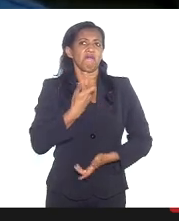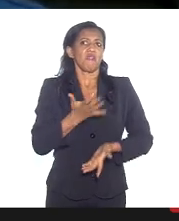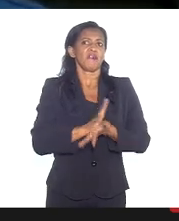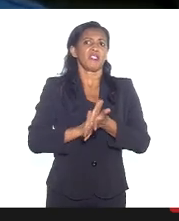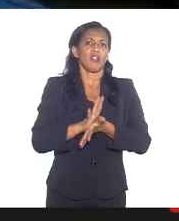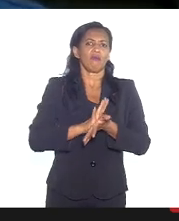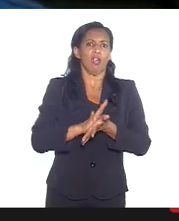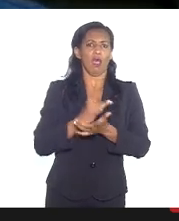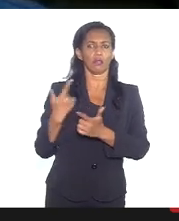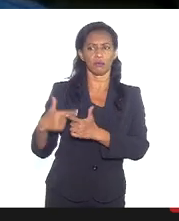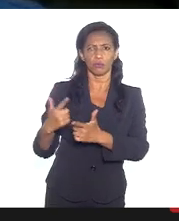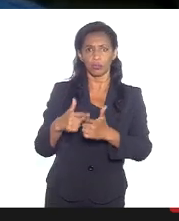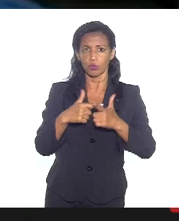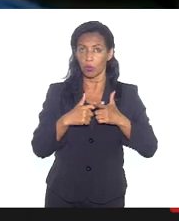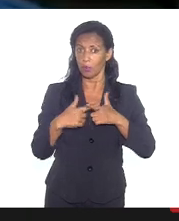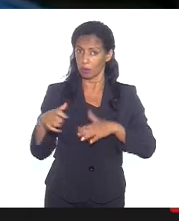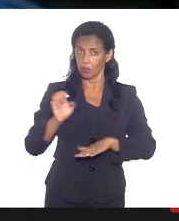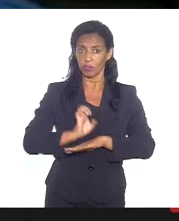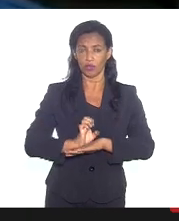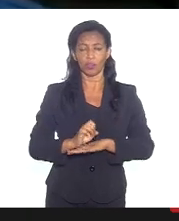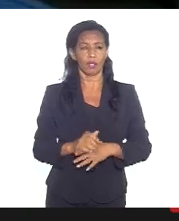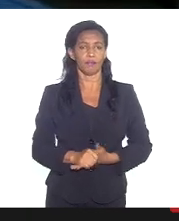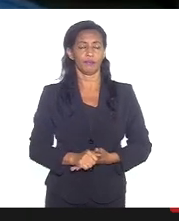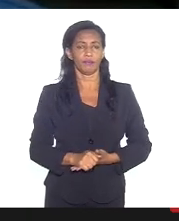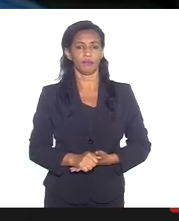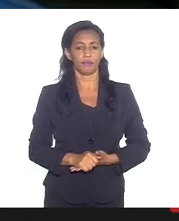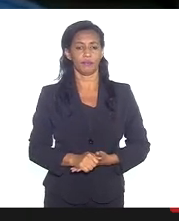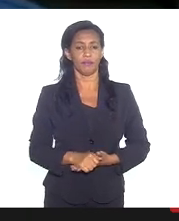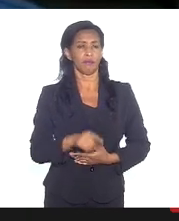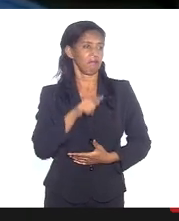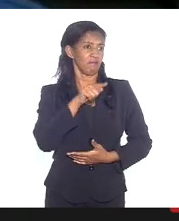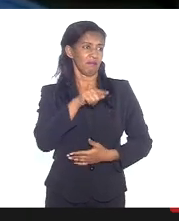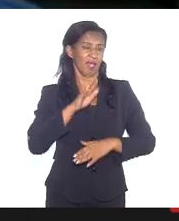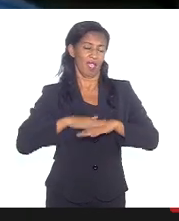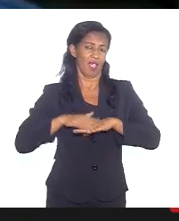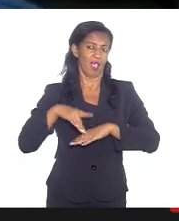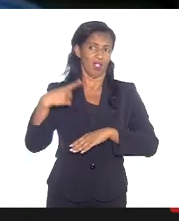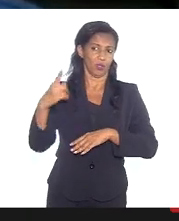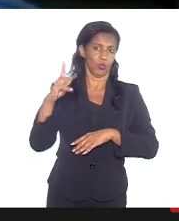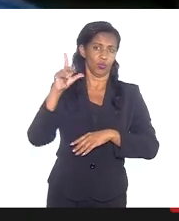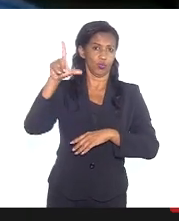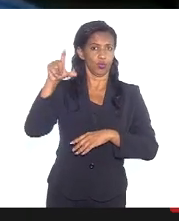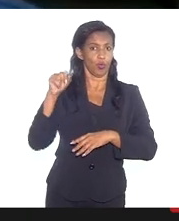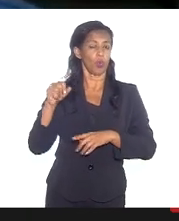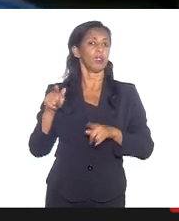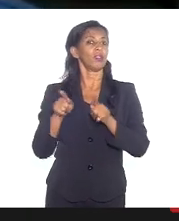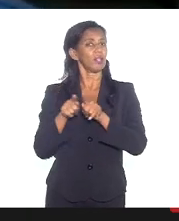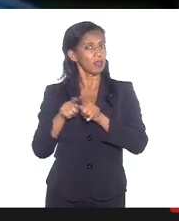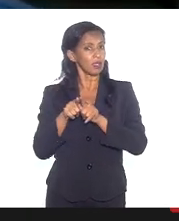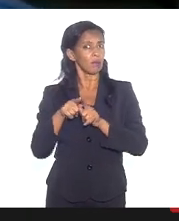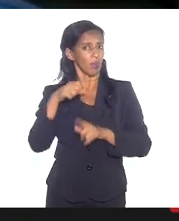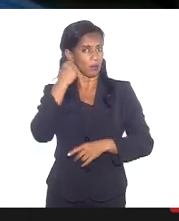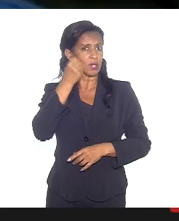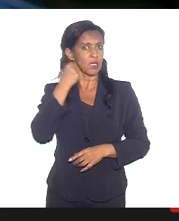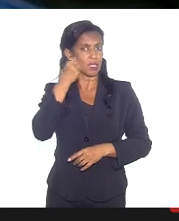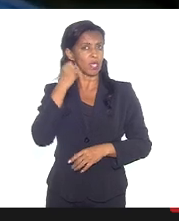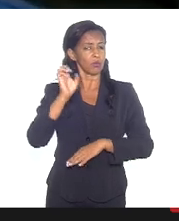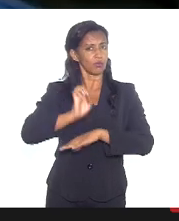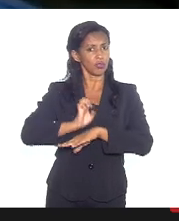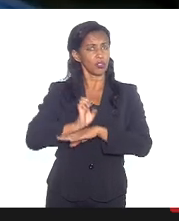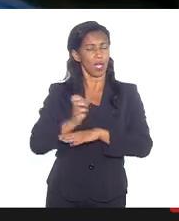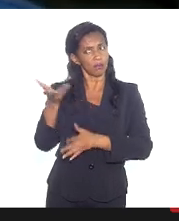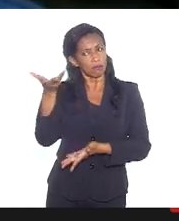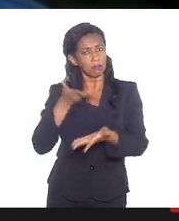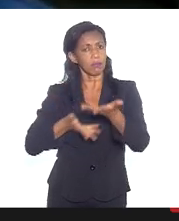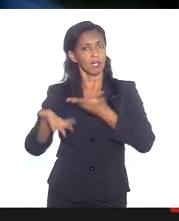dos problemas para o nosso Estado, a seu critério, ou até dos senadores do Estado do Rio de Janeiro,